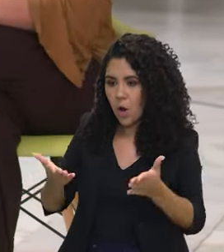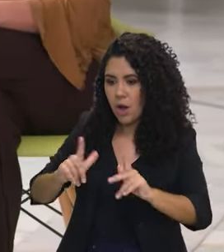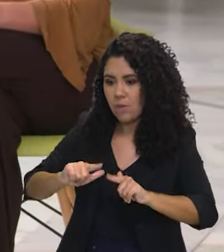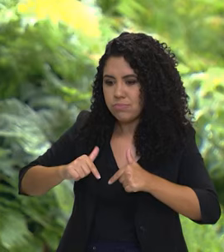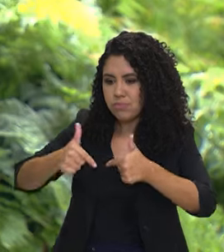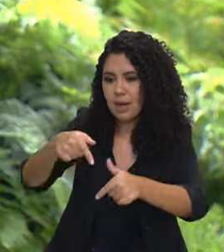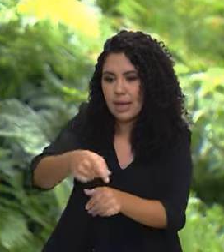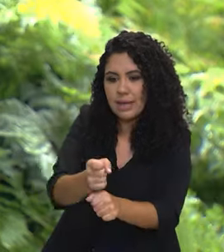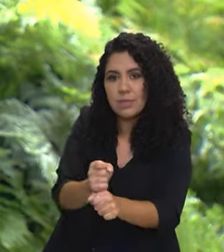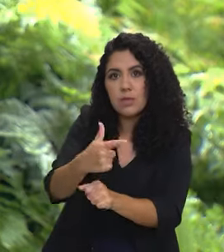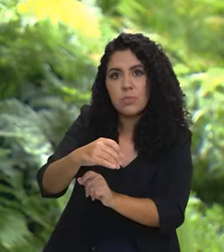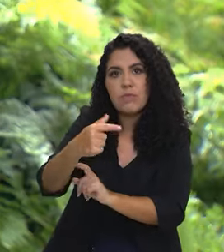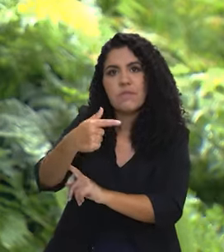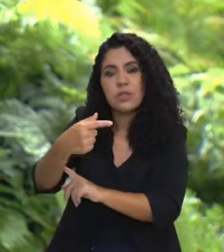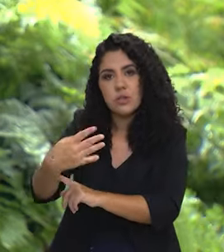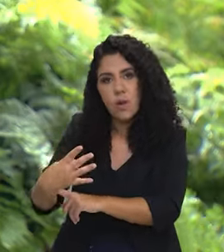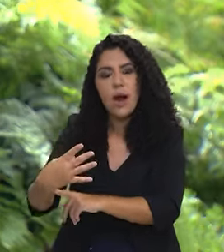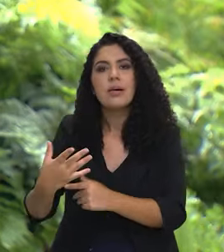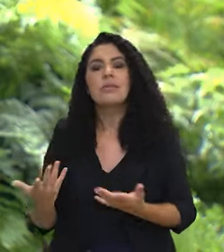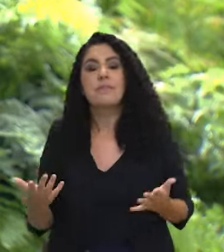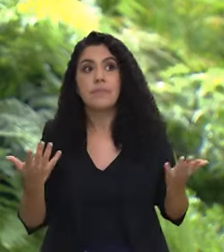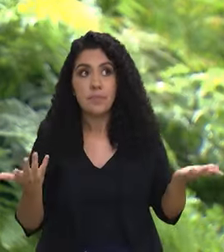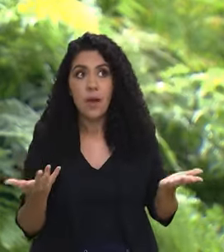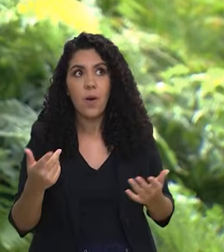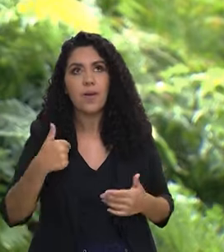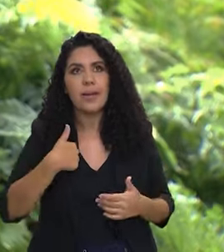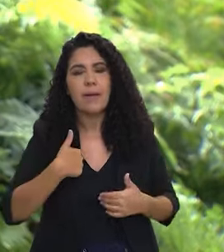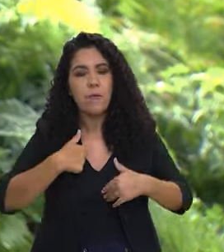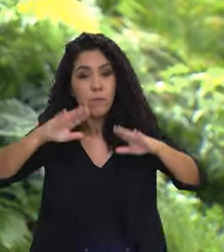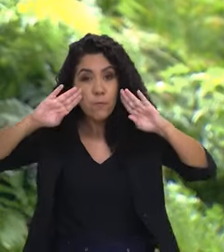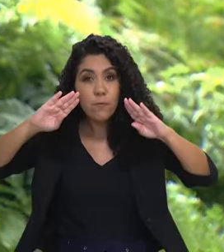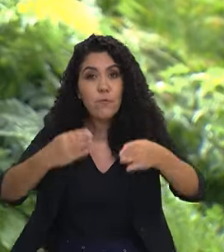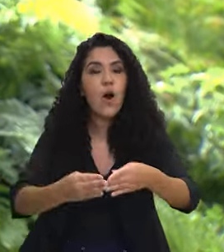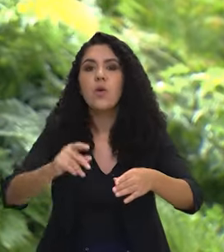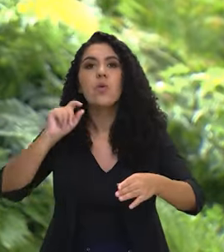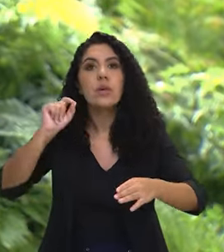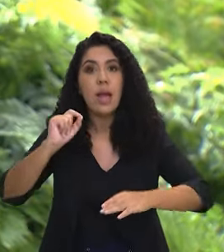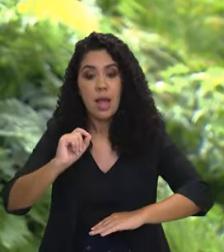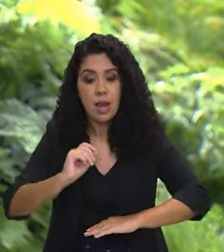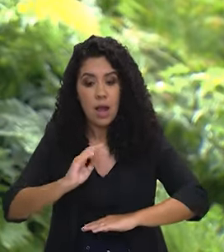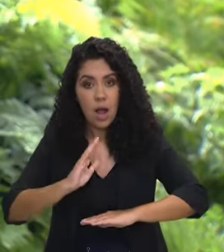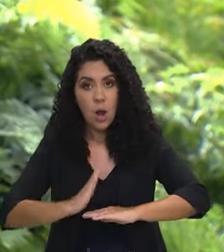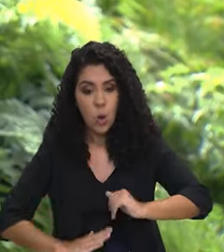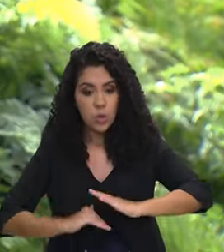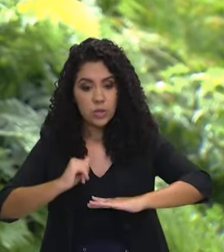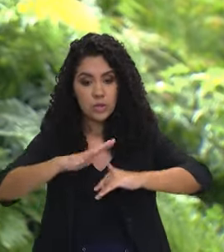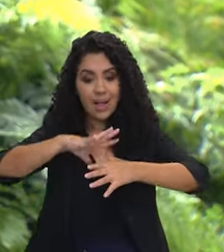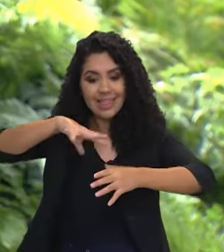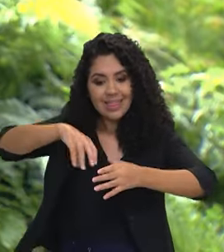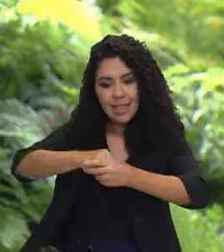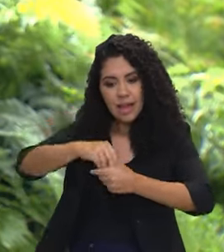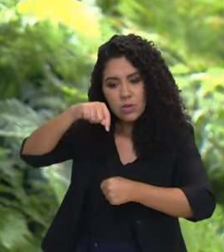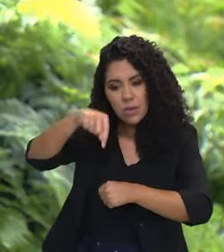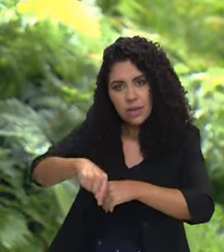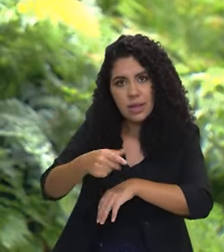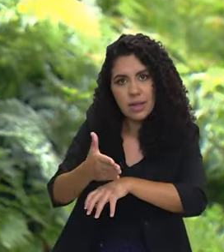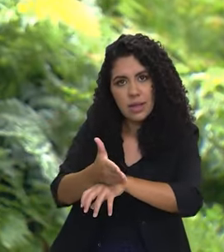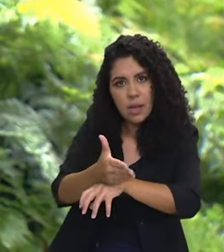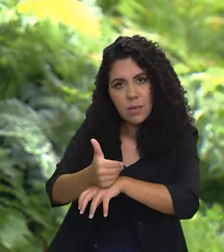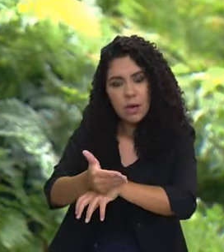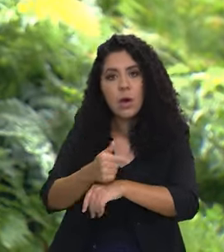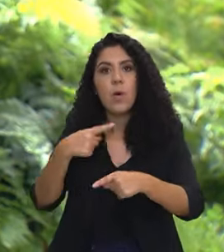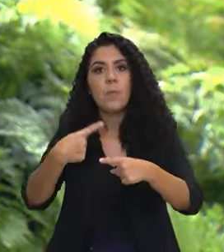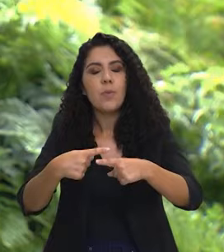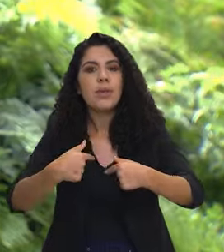primeiro ano? Então, nesse primeiro ano, Carol, eu fiquei muito focada na construção interna, né? O meu cargo, ele é um resultado, na